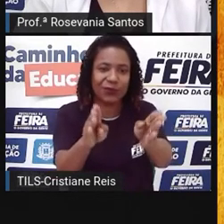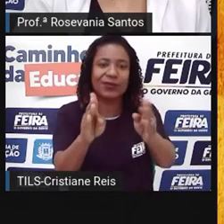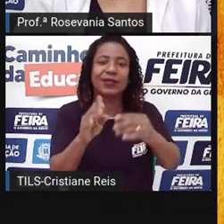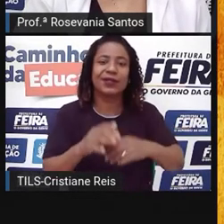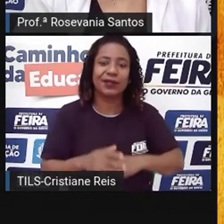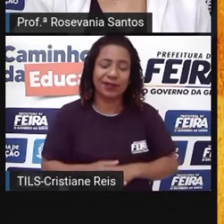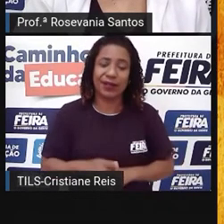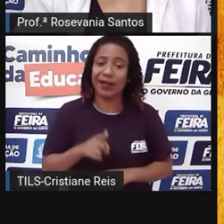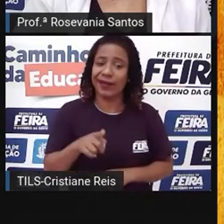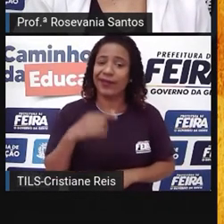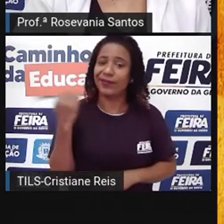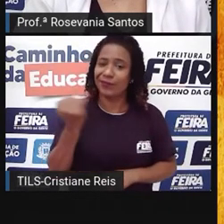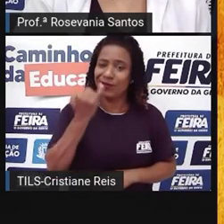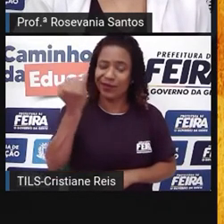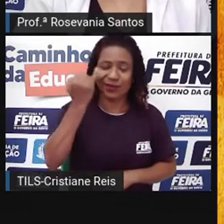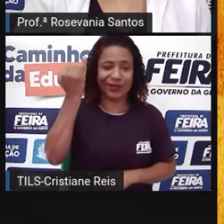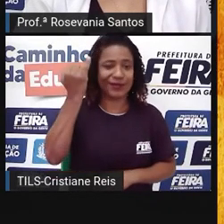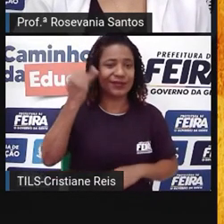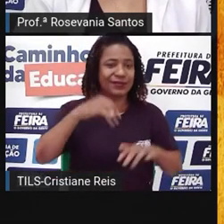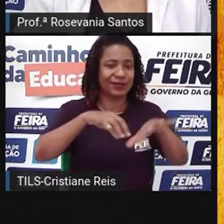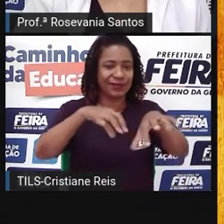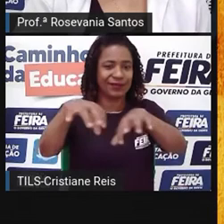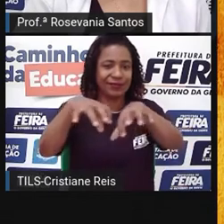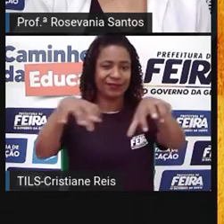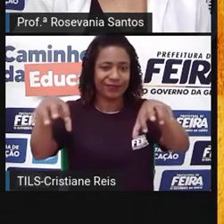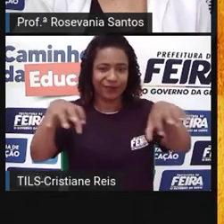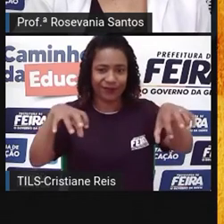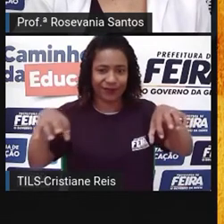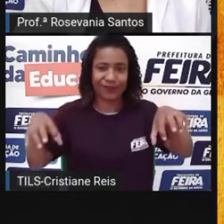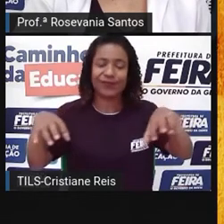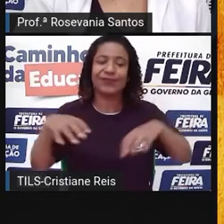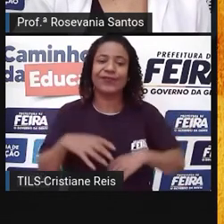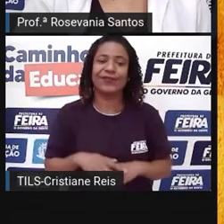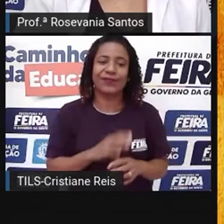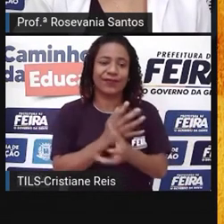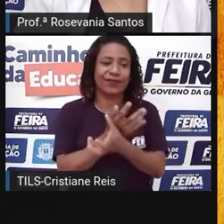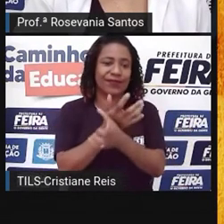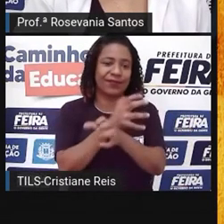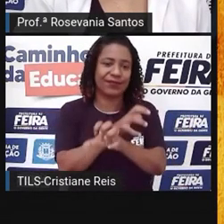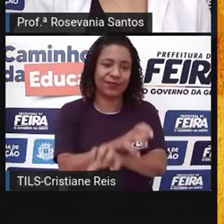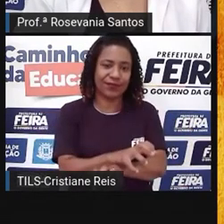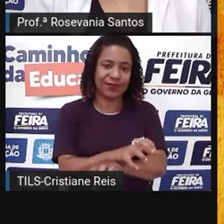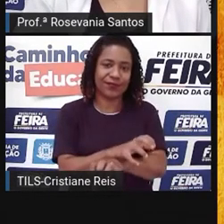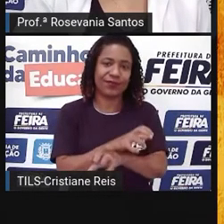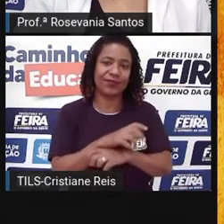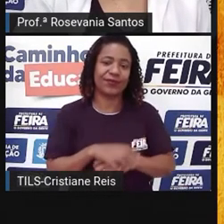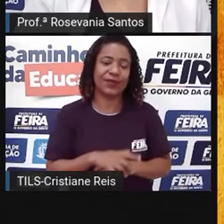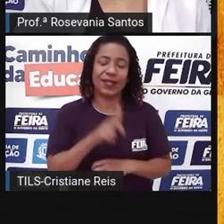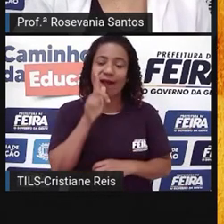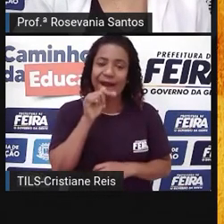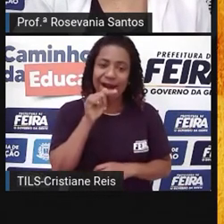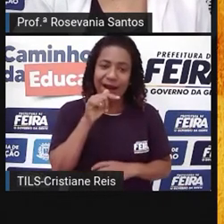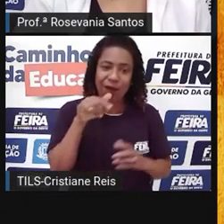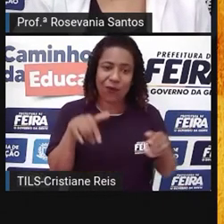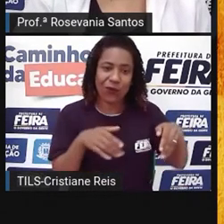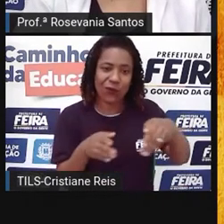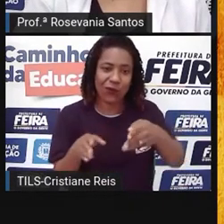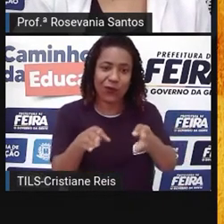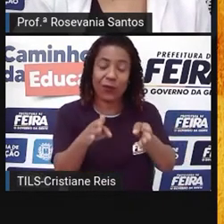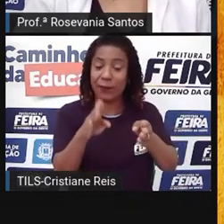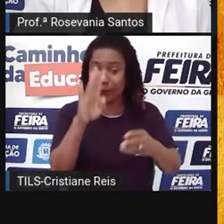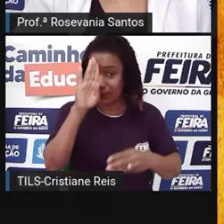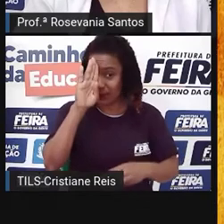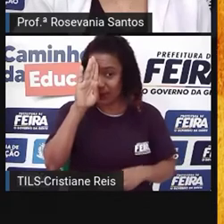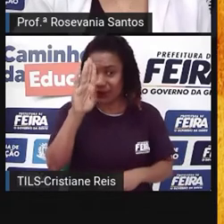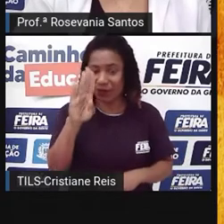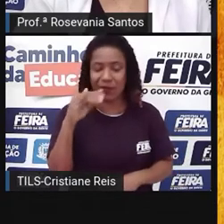vez que a gente está falando de áreas, né, de deserto. Aqui mesmo nessa região do deserto, a gente tem um grande rio importante, né, que é o Rio Nilo, um